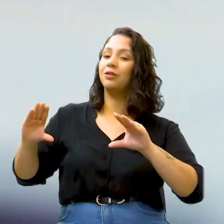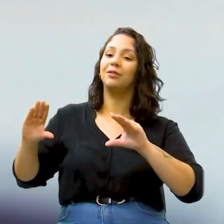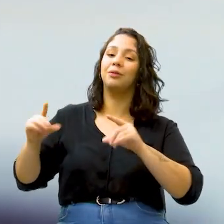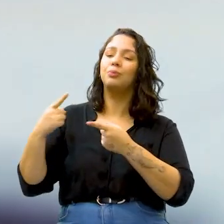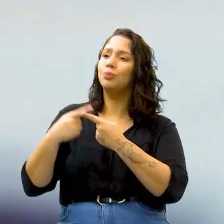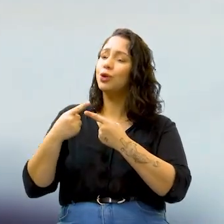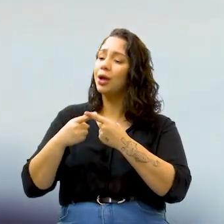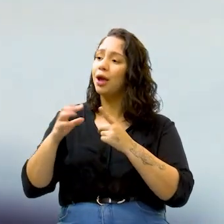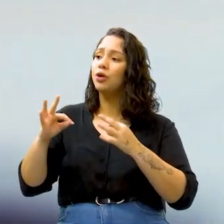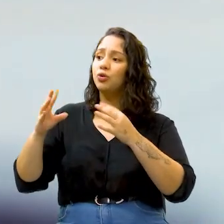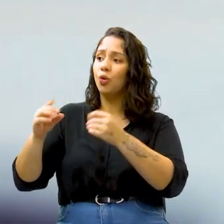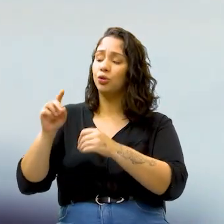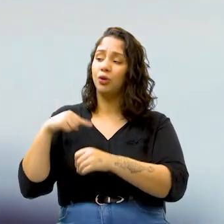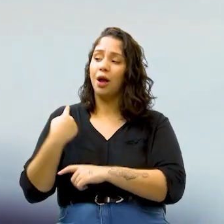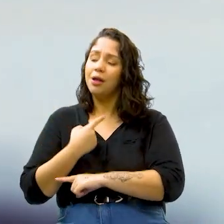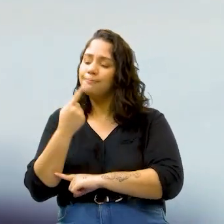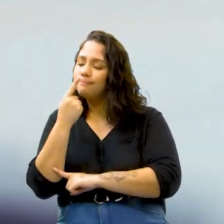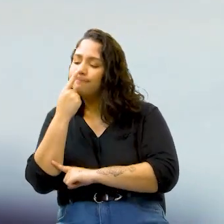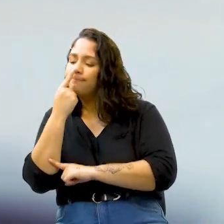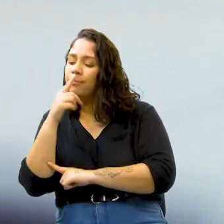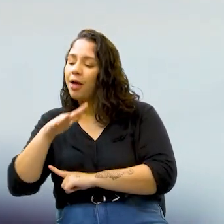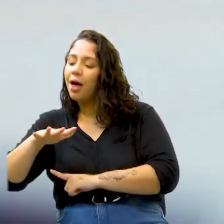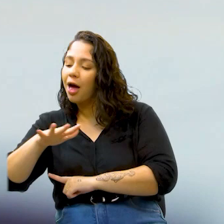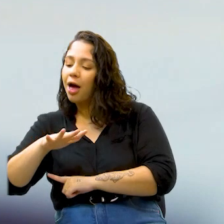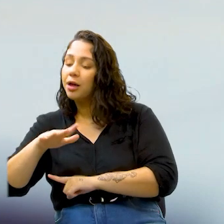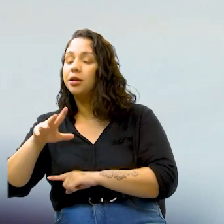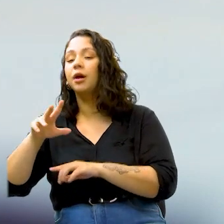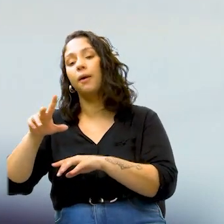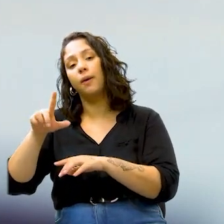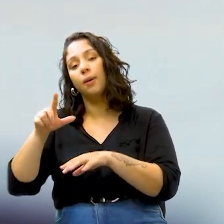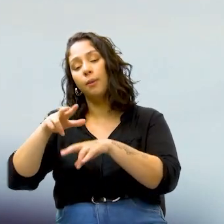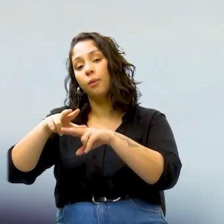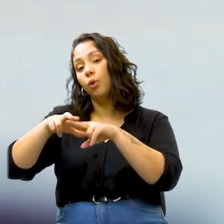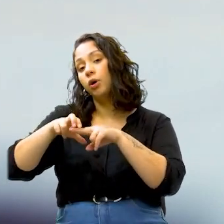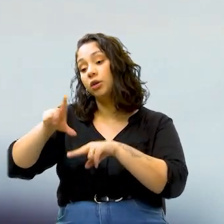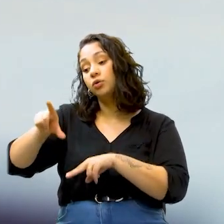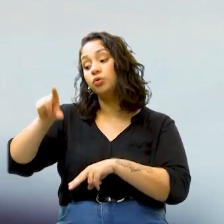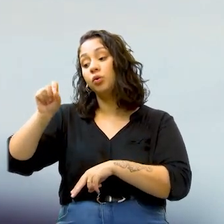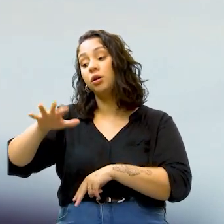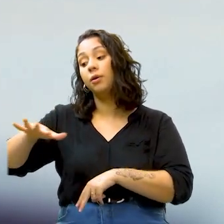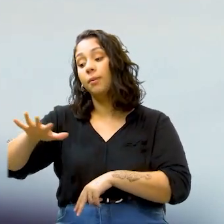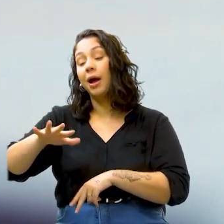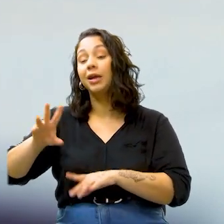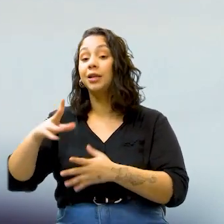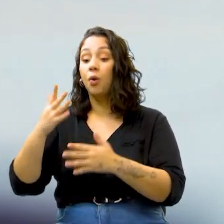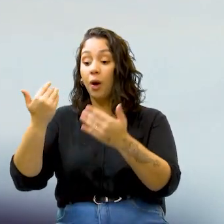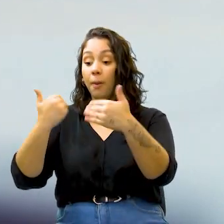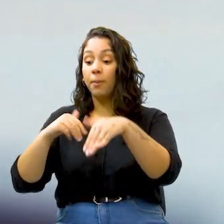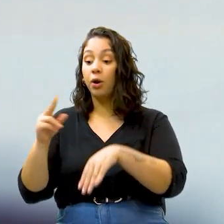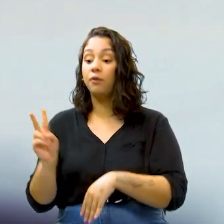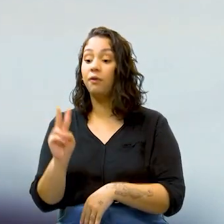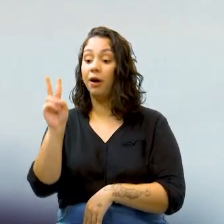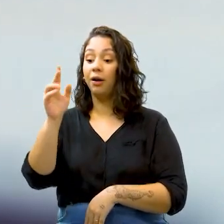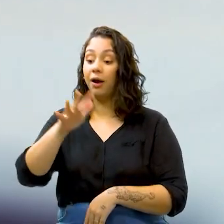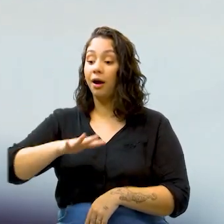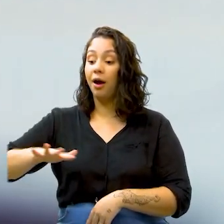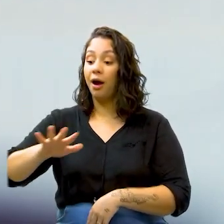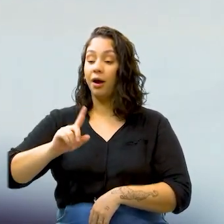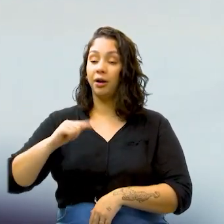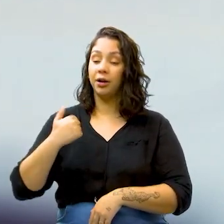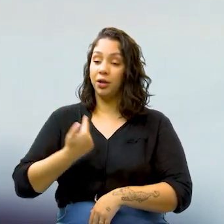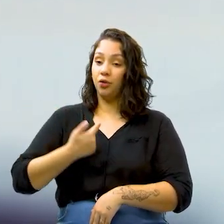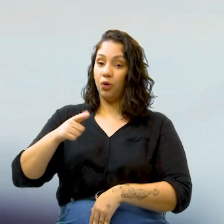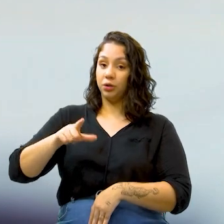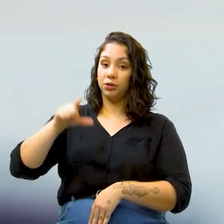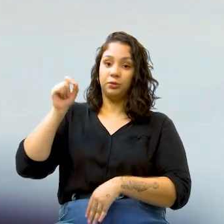confortáveis para fazer a prova porque todos nós temos afinidade por isso que nós estamos escolhendo uma carreira e as provas valorizar os conhecimentos